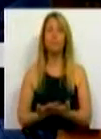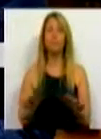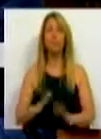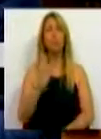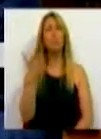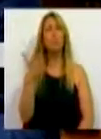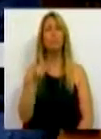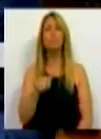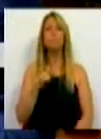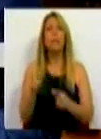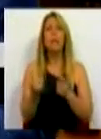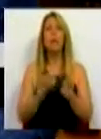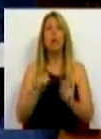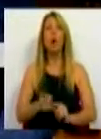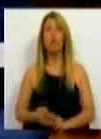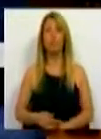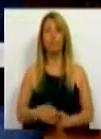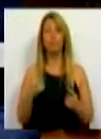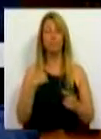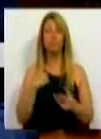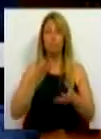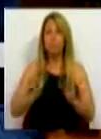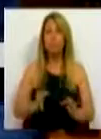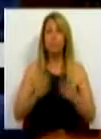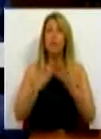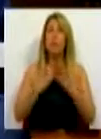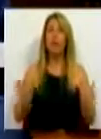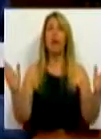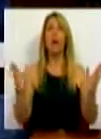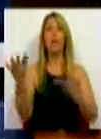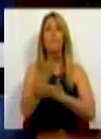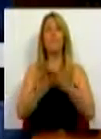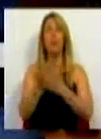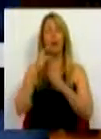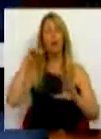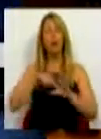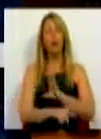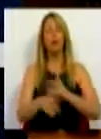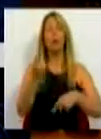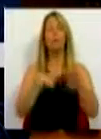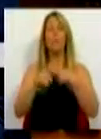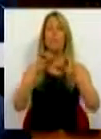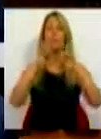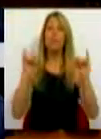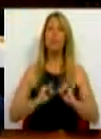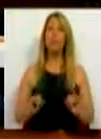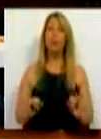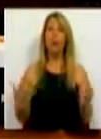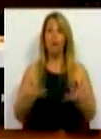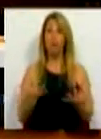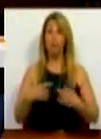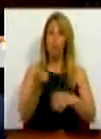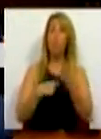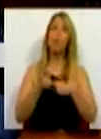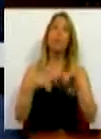a debater a necessidade de abrir mercados, de aprofundar o comércio internacional. Foi o comércio